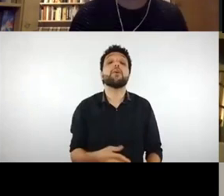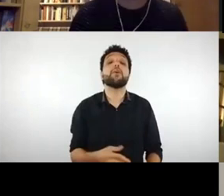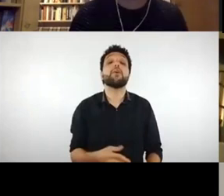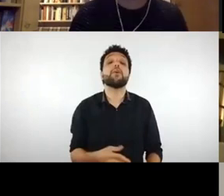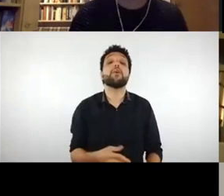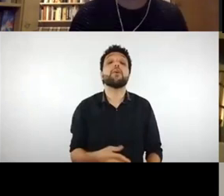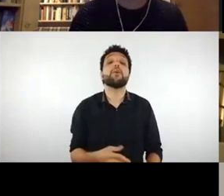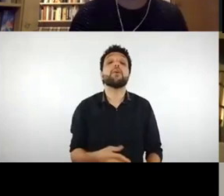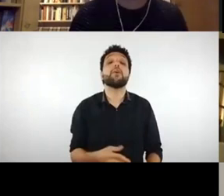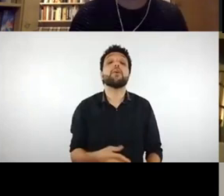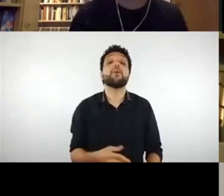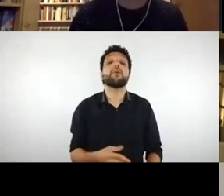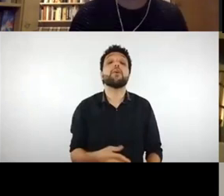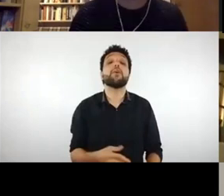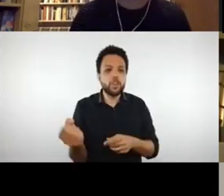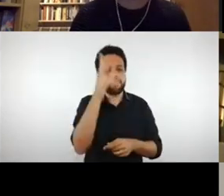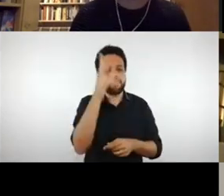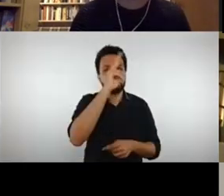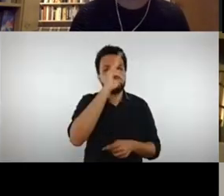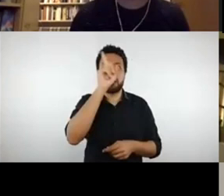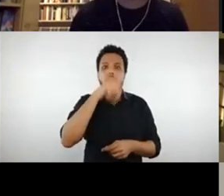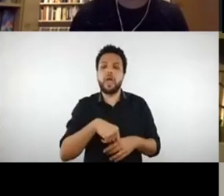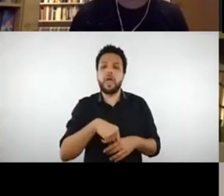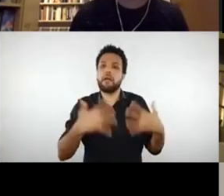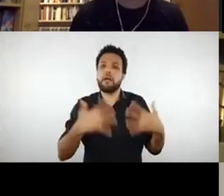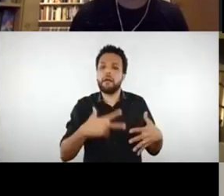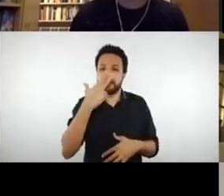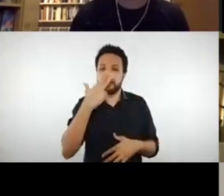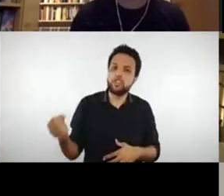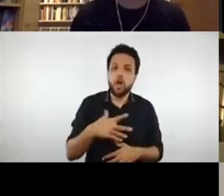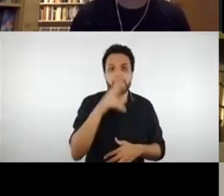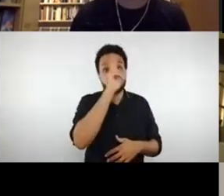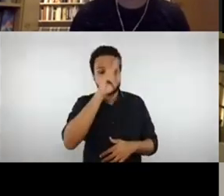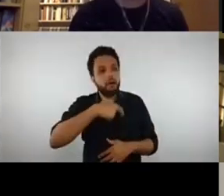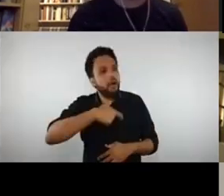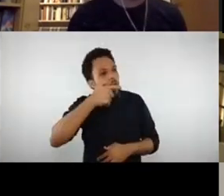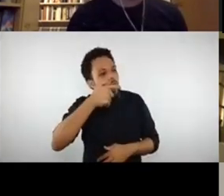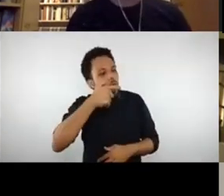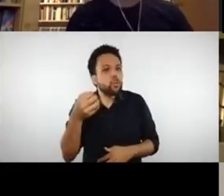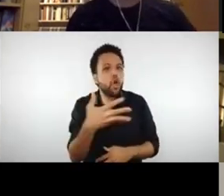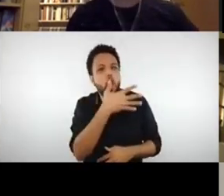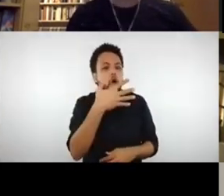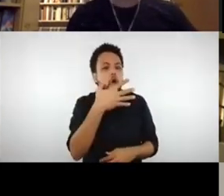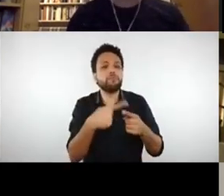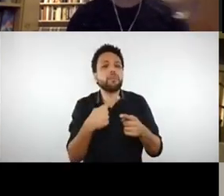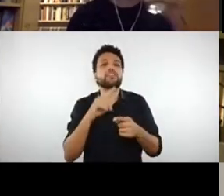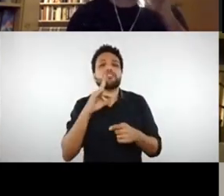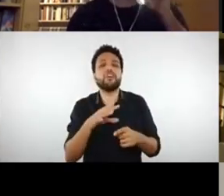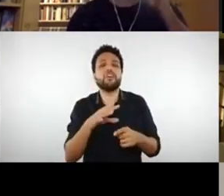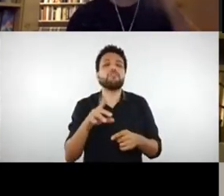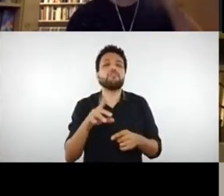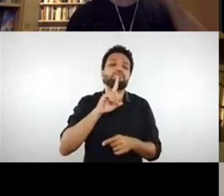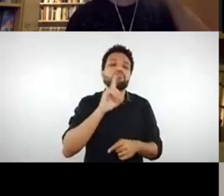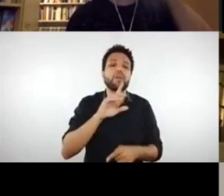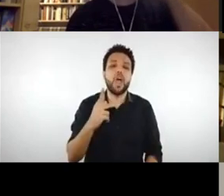a oportunidade que aparece é essa busca de novas histórias, quer dizer, porque se alimentar só de Hollywood não